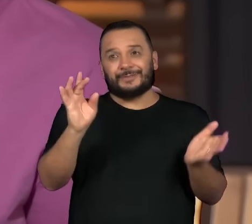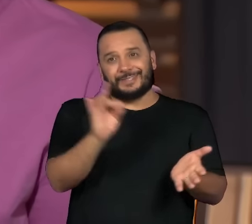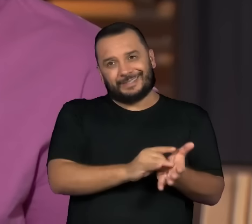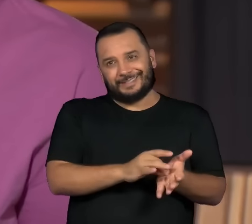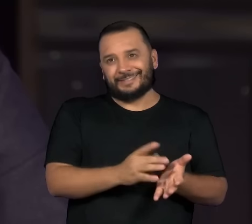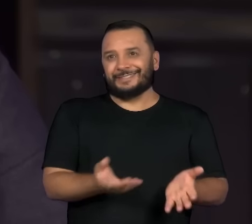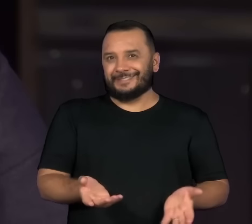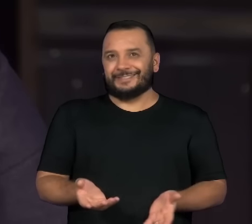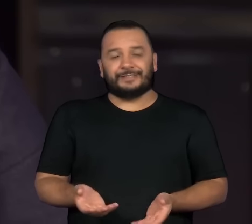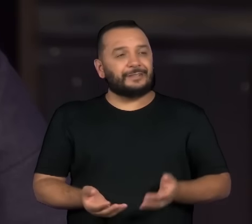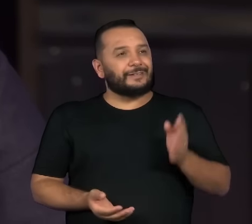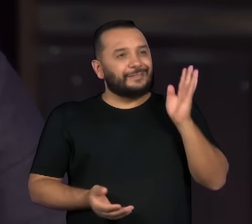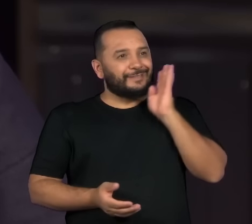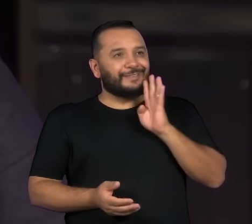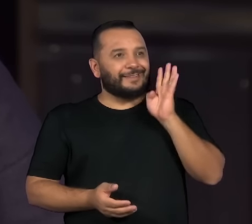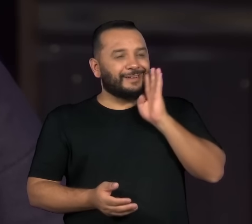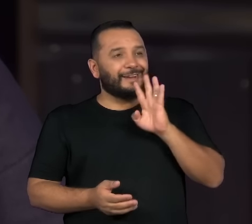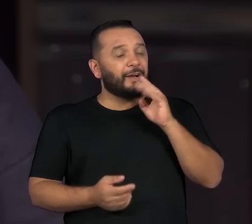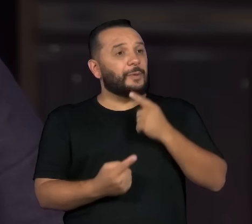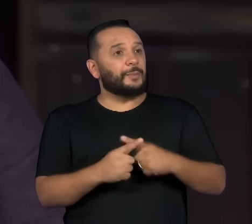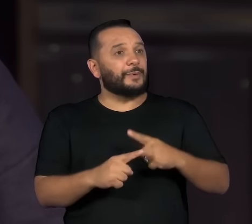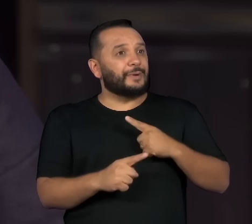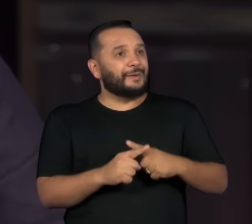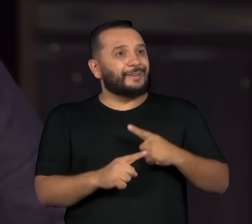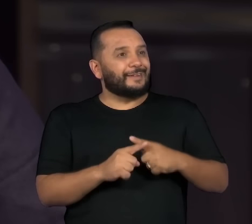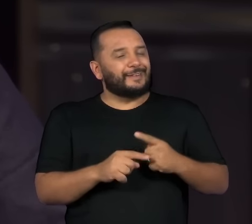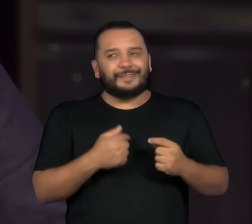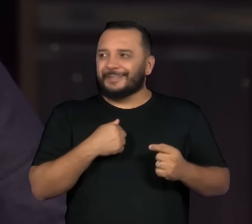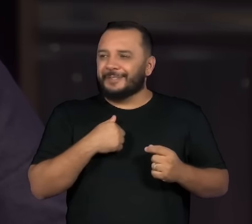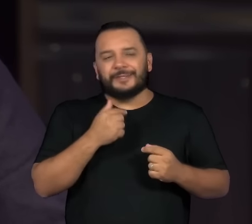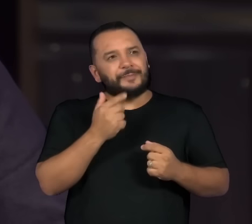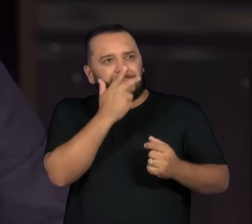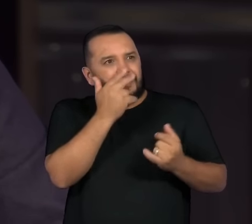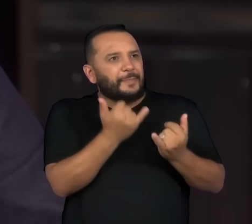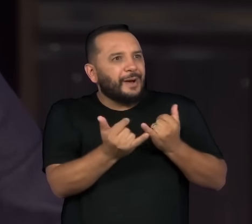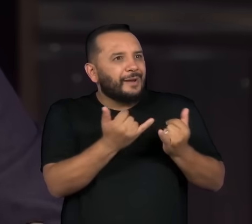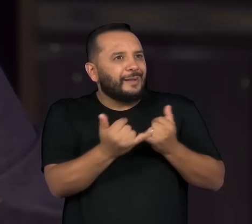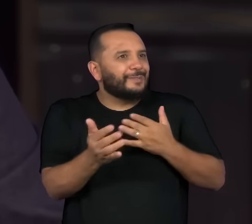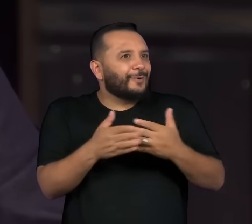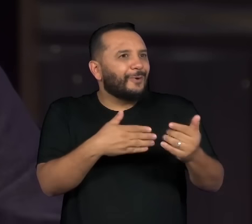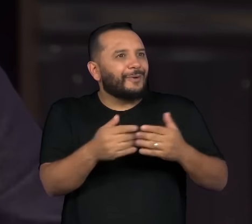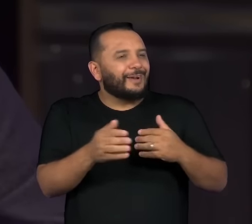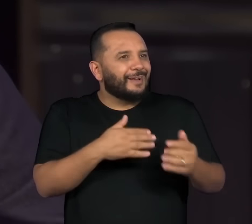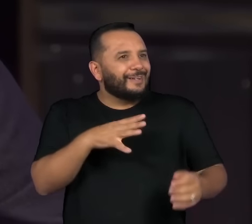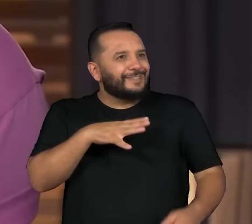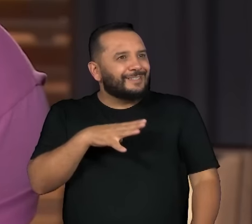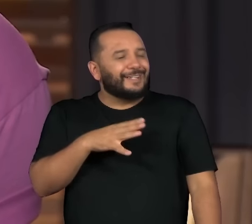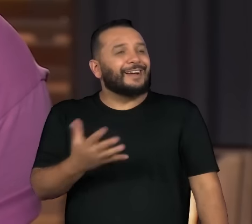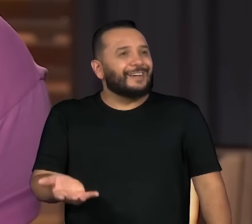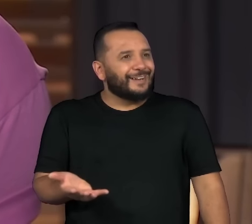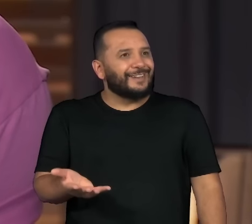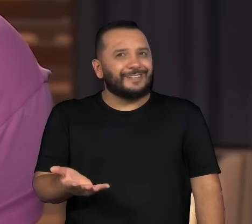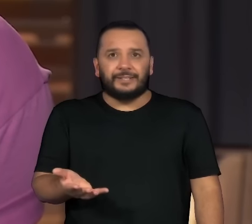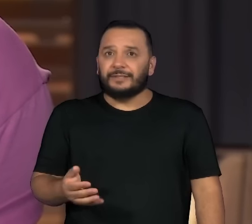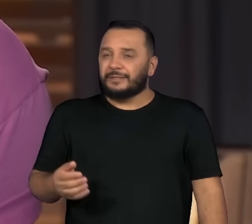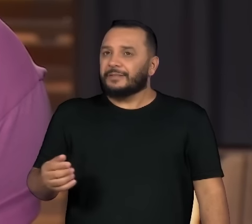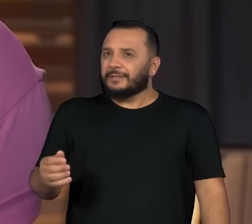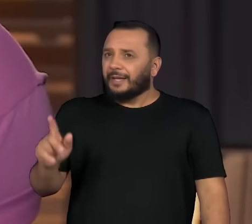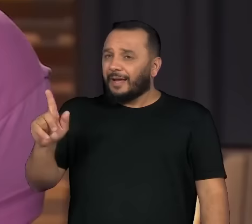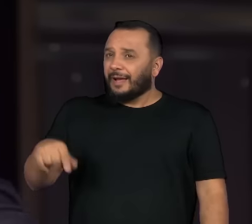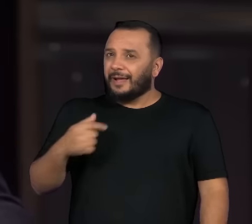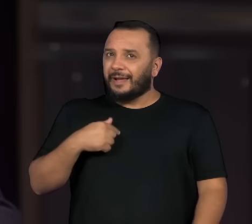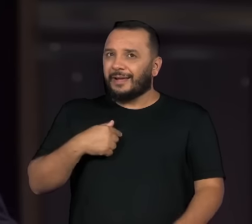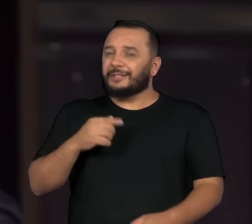coisas. É tão legal porque é muito parecida com qualquer cidade, de qualquer uma lugar do carambola de cera. Uma carambola de